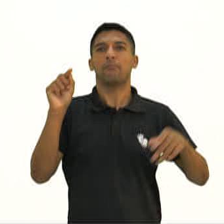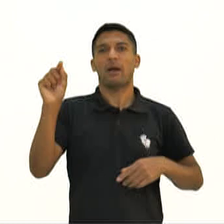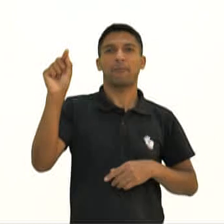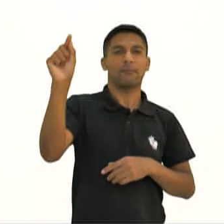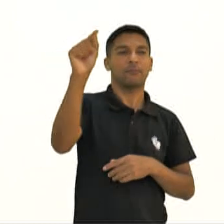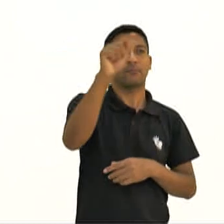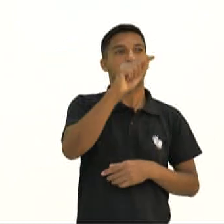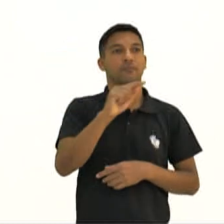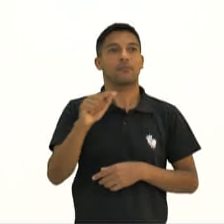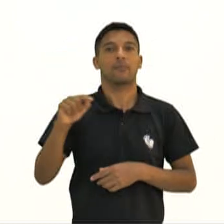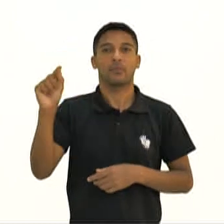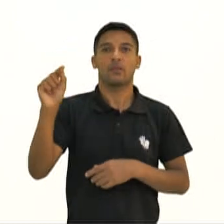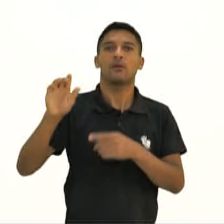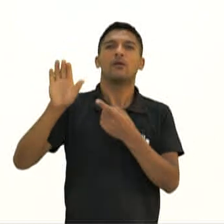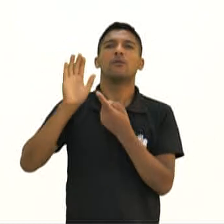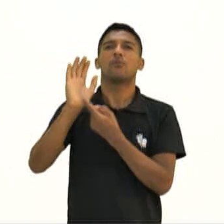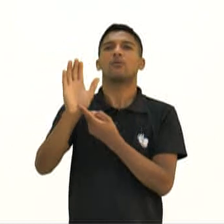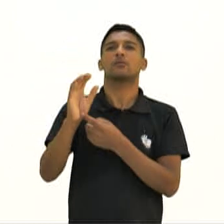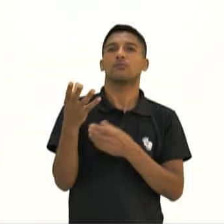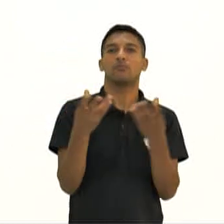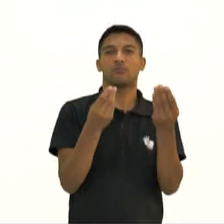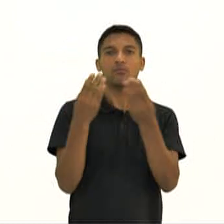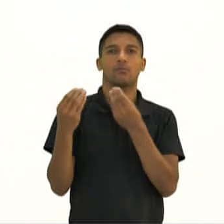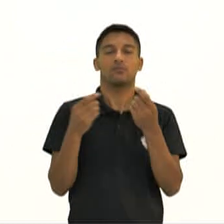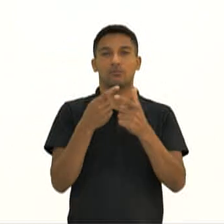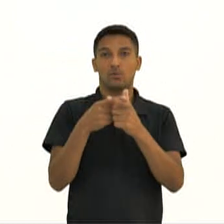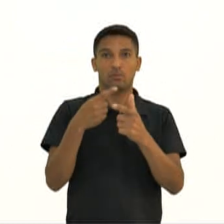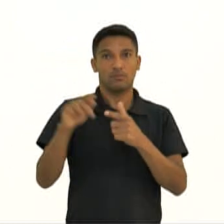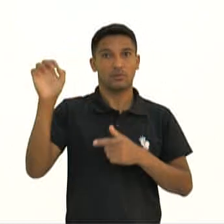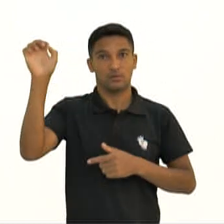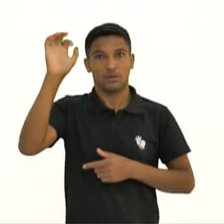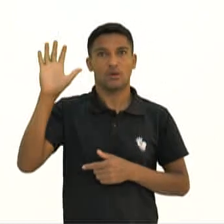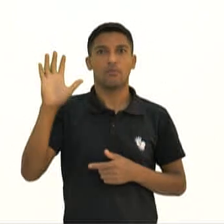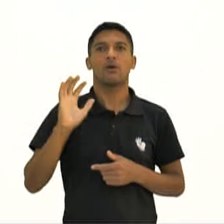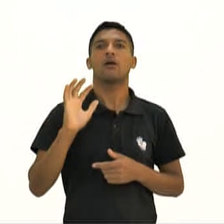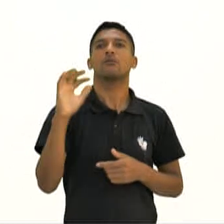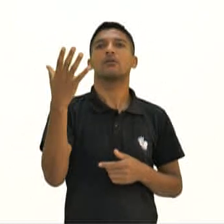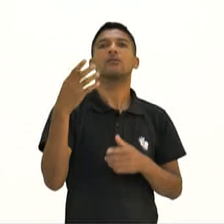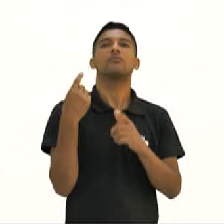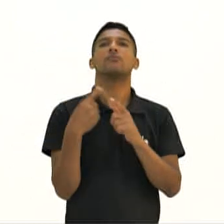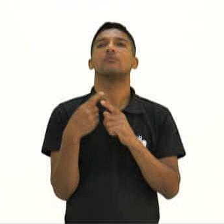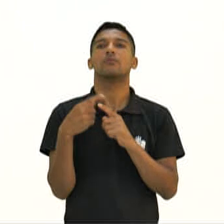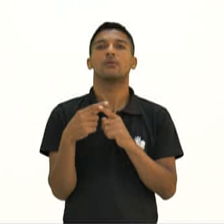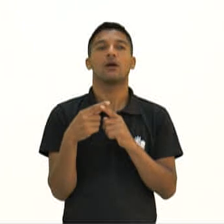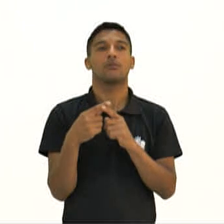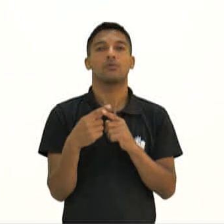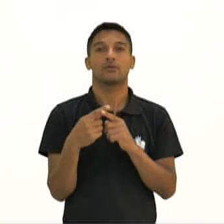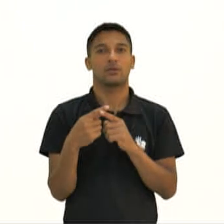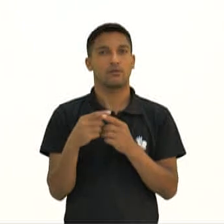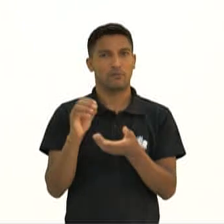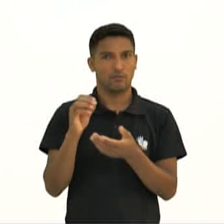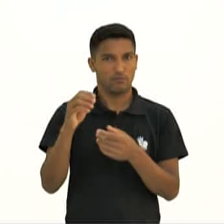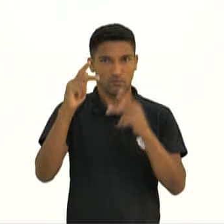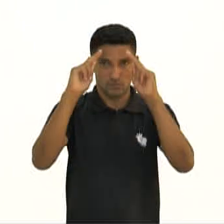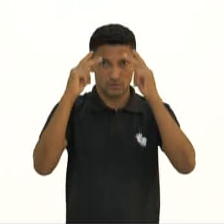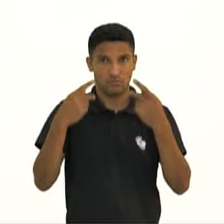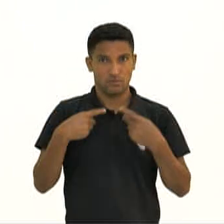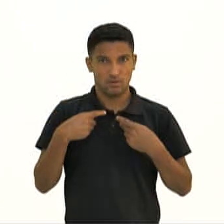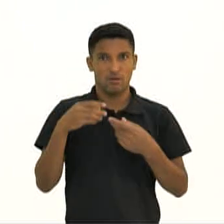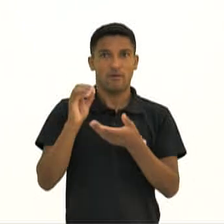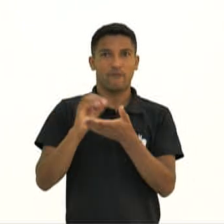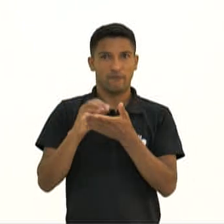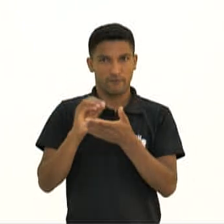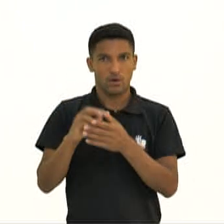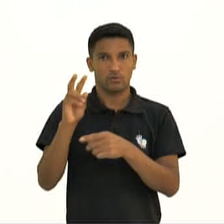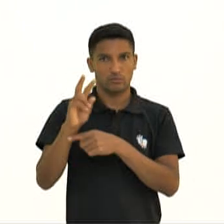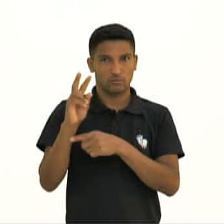problemas ambientais da Europa são provocados, letra A, pela falta de cuidado com o meio ambiente, letra B, pela rápida